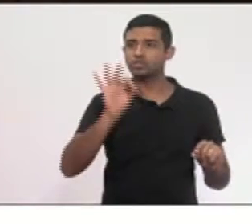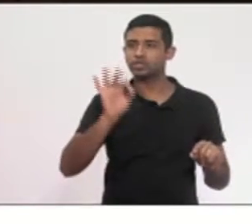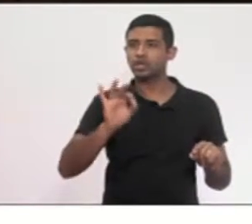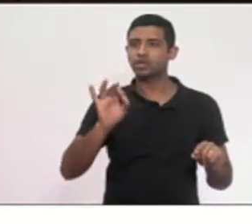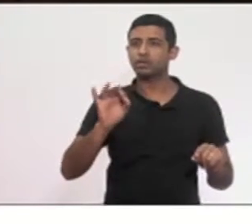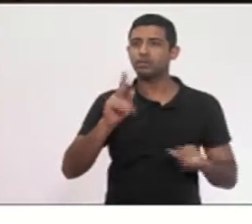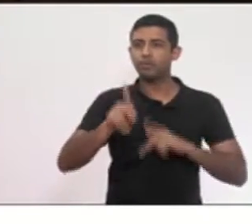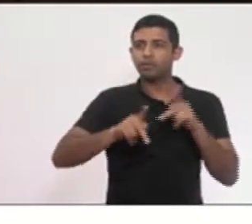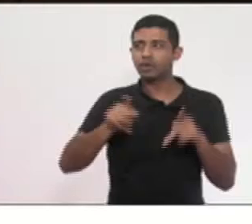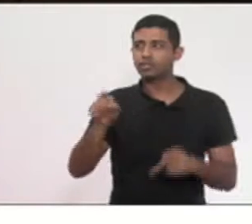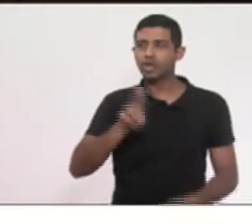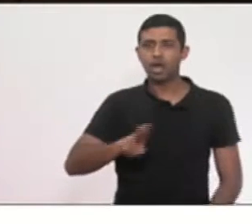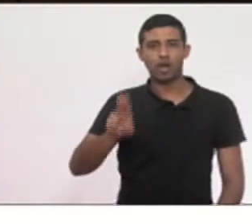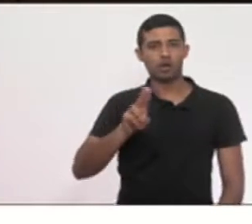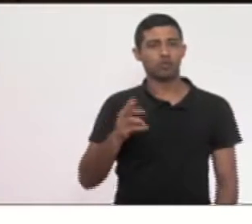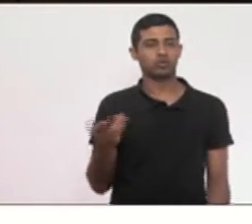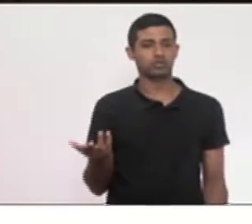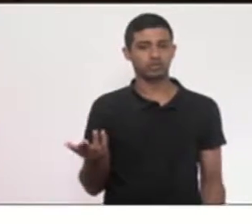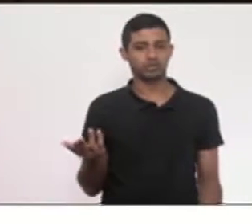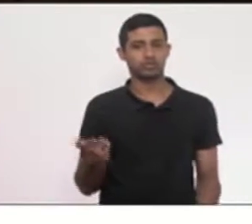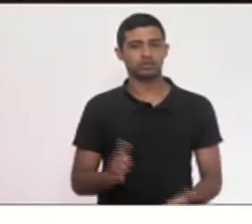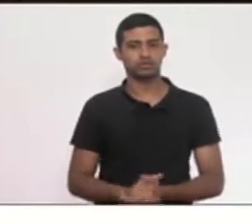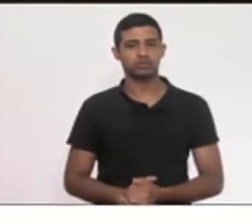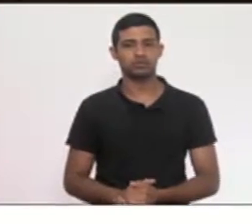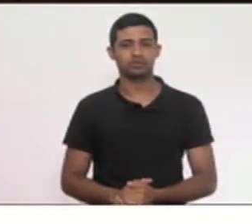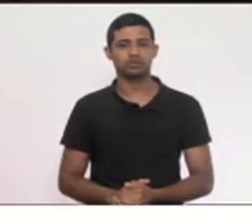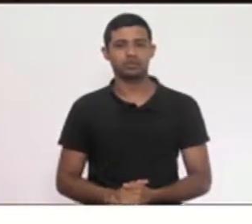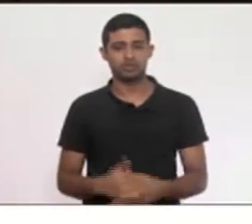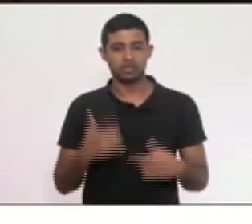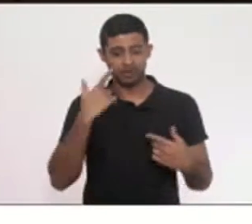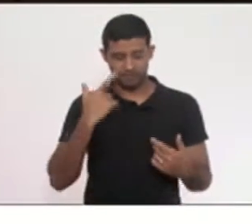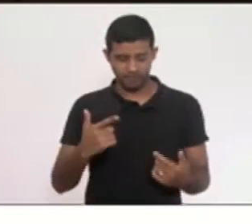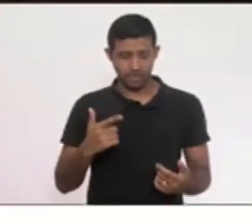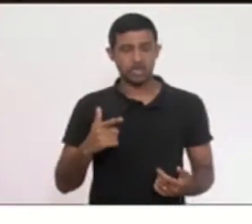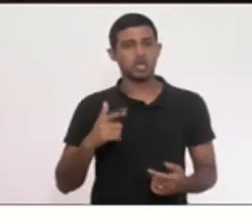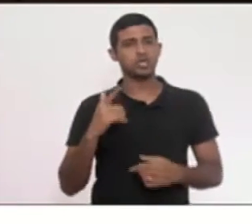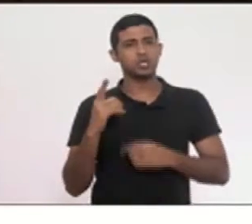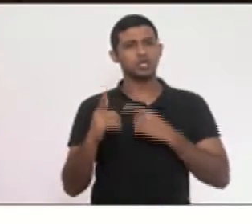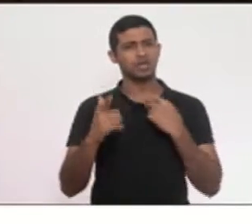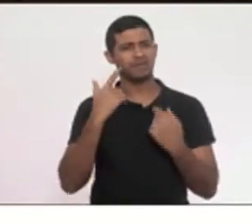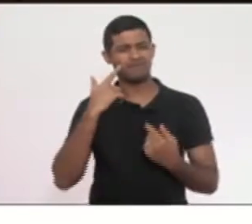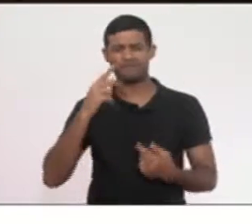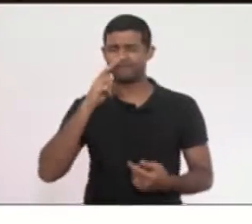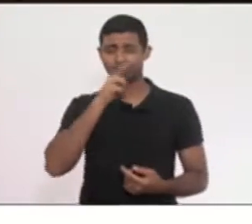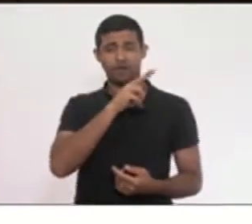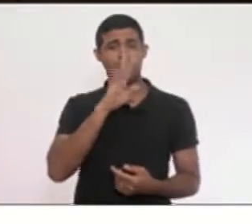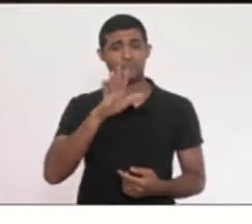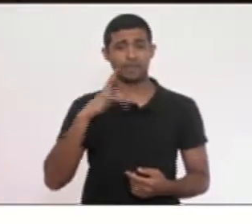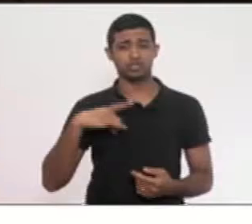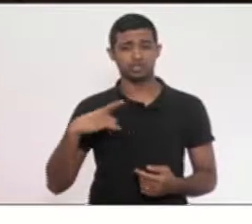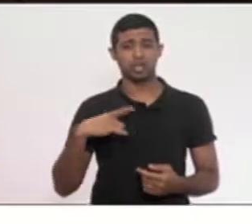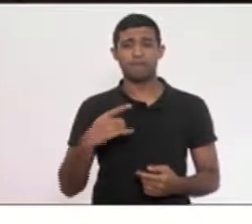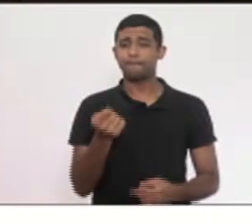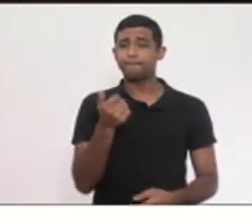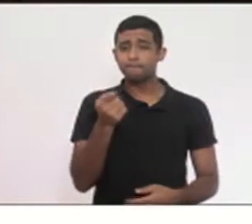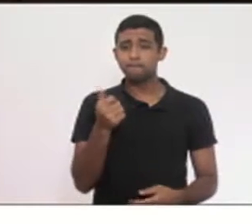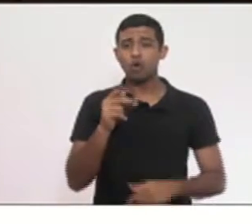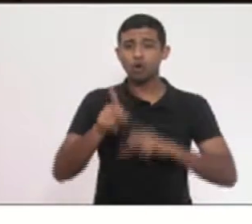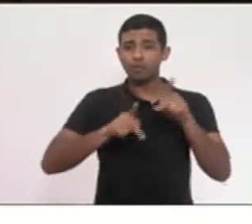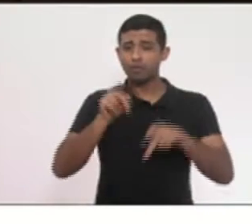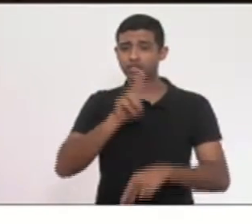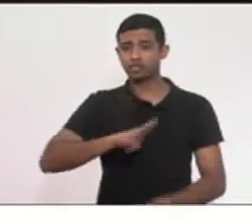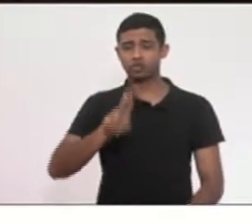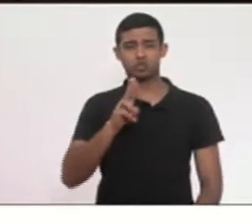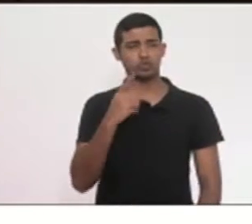felizmente, e tem que ser tratada dessa forma, como uma droga grave, mas que atinge uma parcela pequena da população.